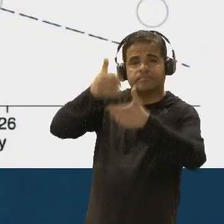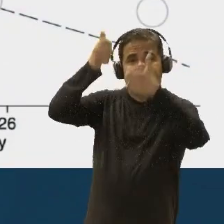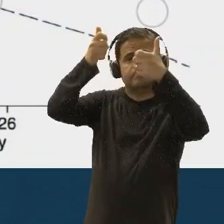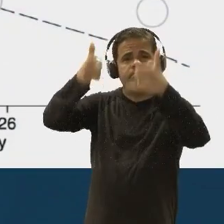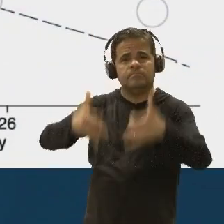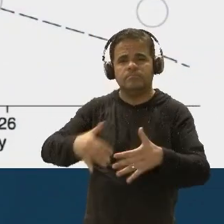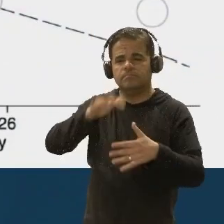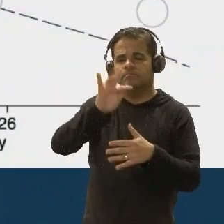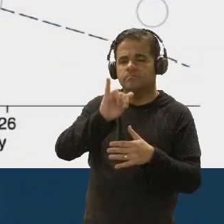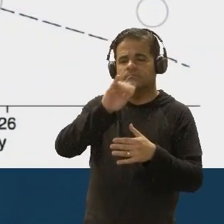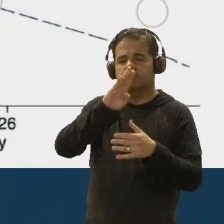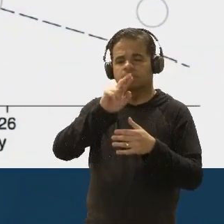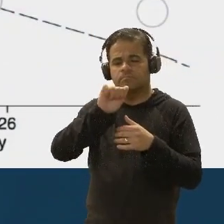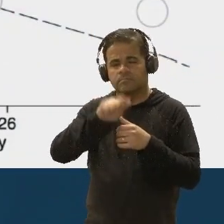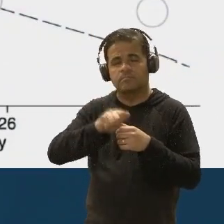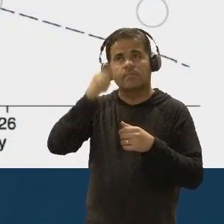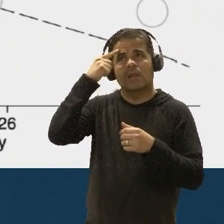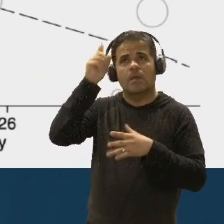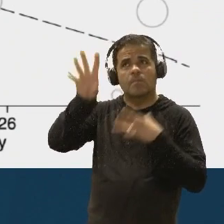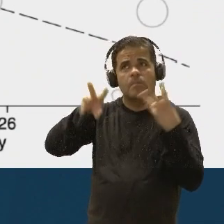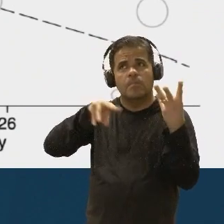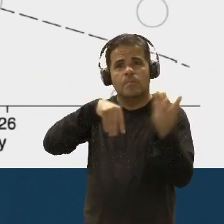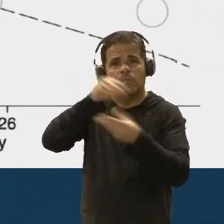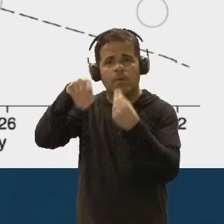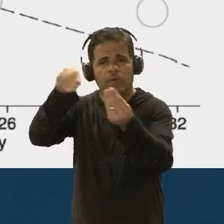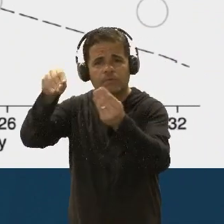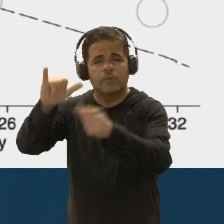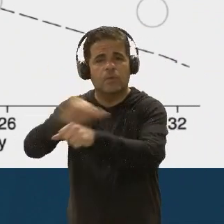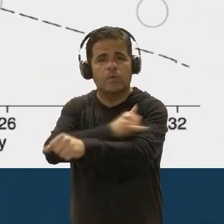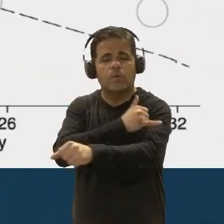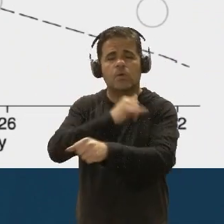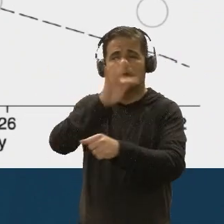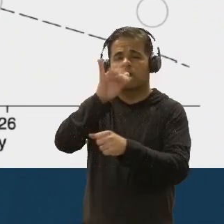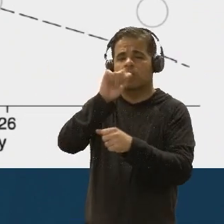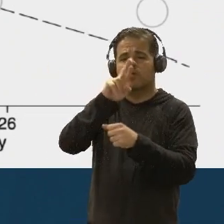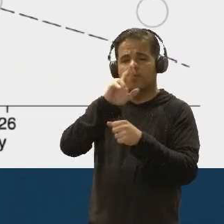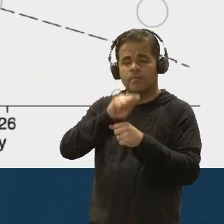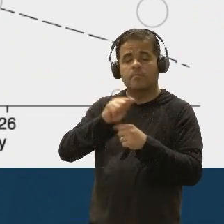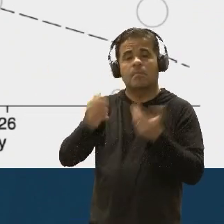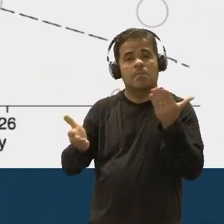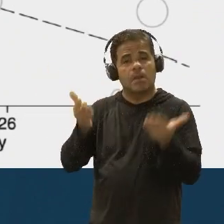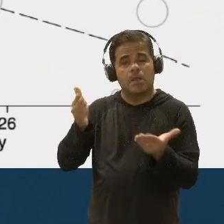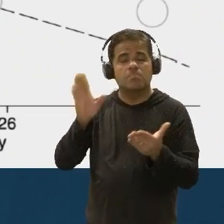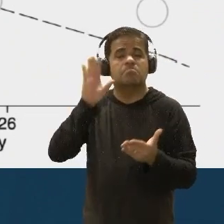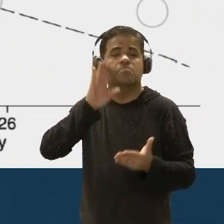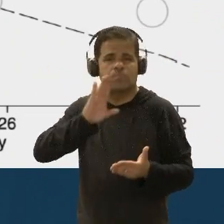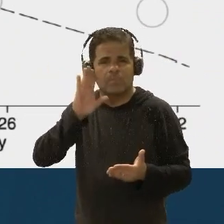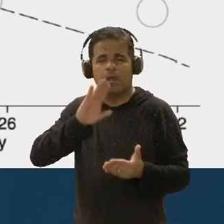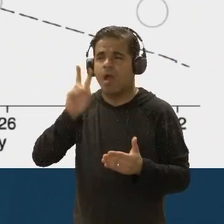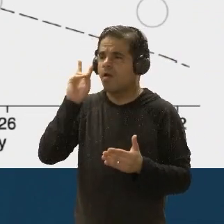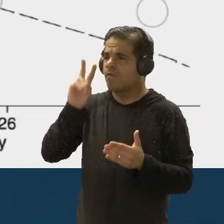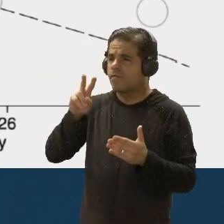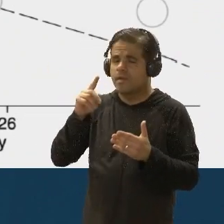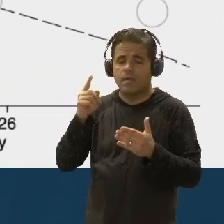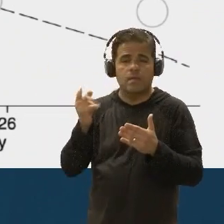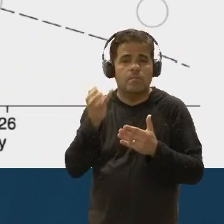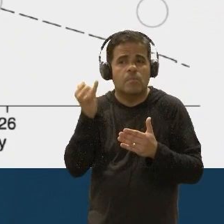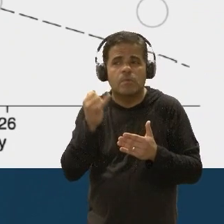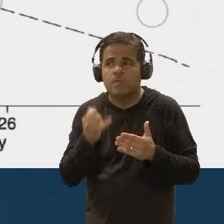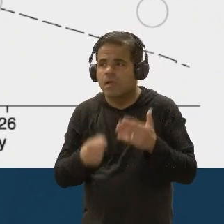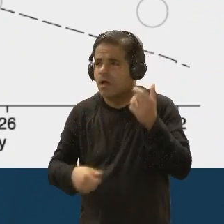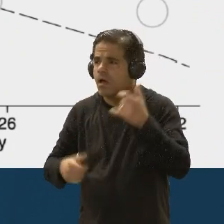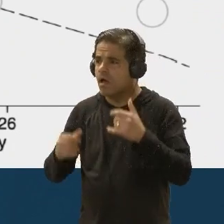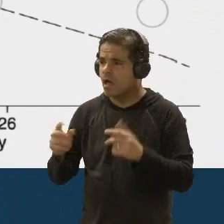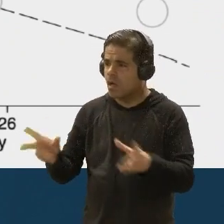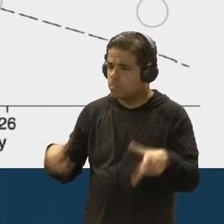fibras. Porque quando a gente mistura gordura e fibras, a gente tem um balanço muito legal. Vejam como é importante, quanto maior